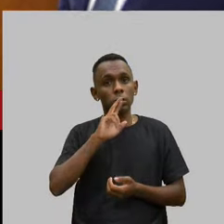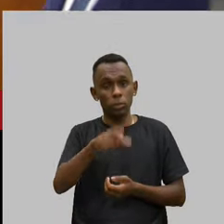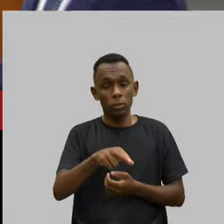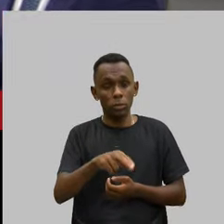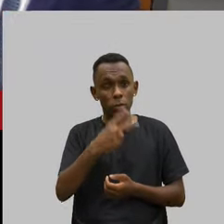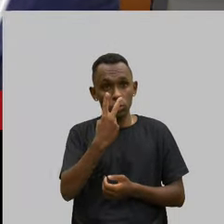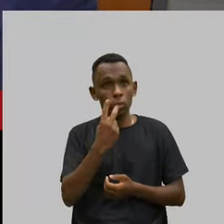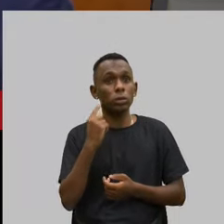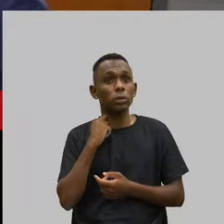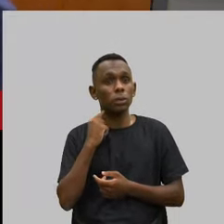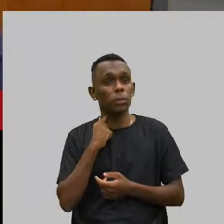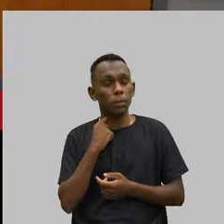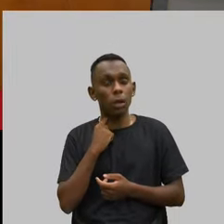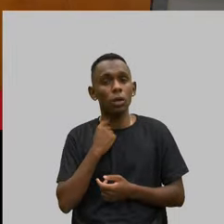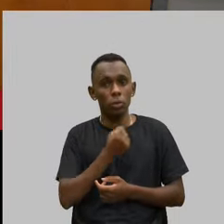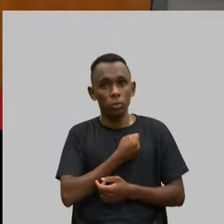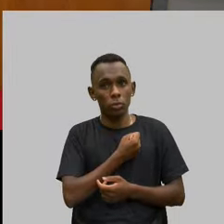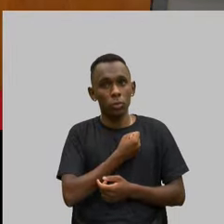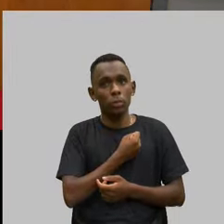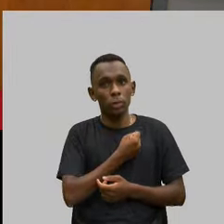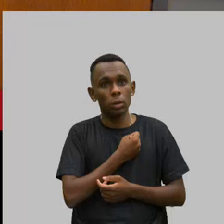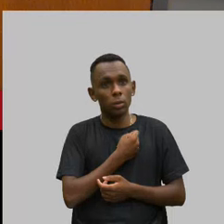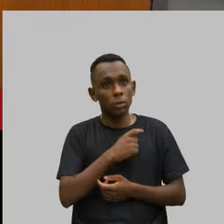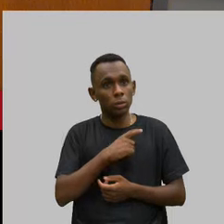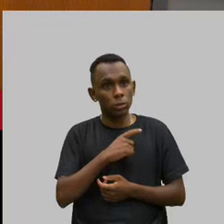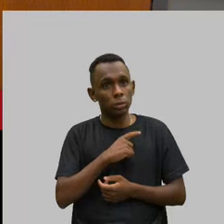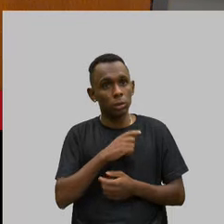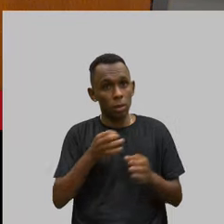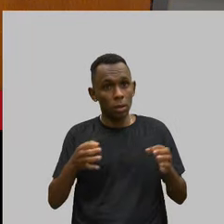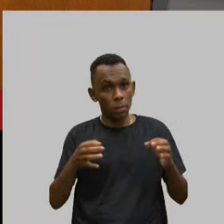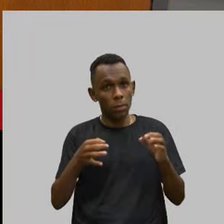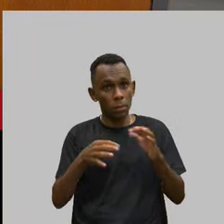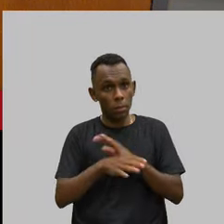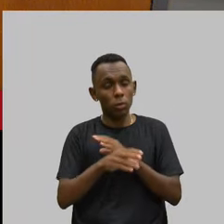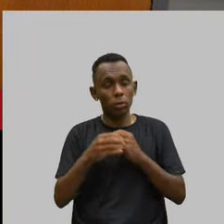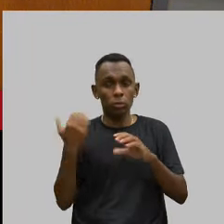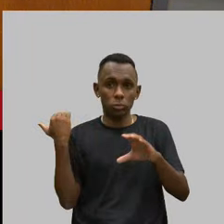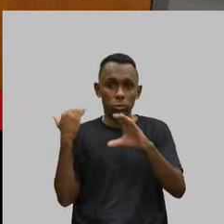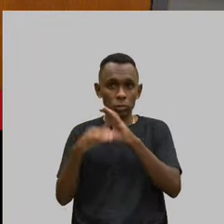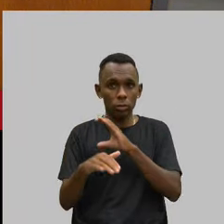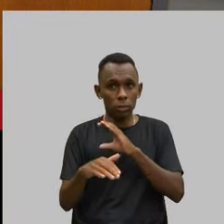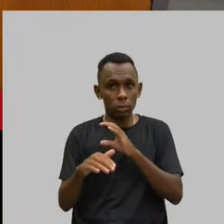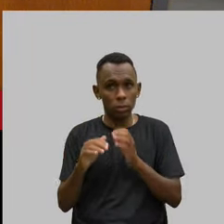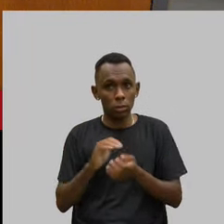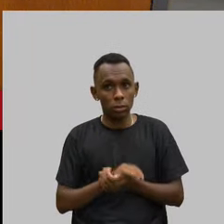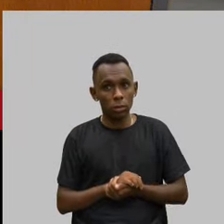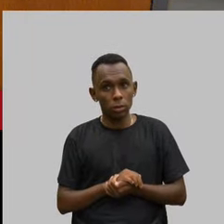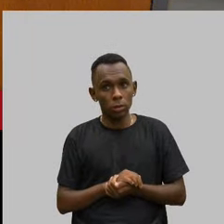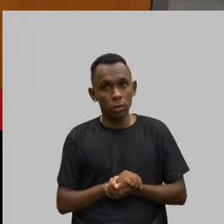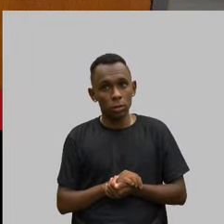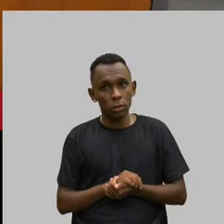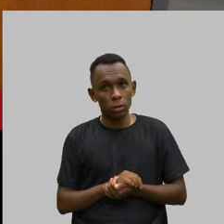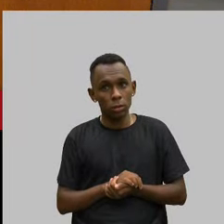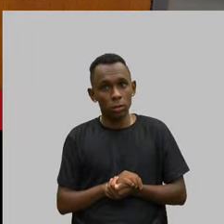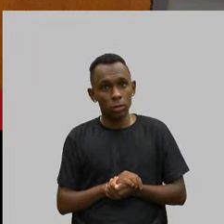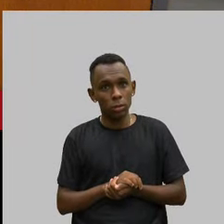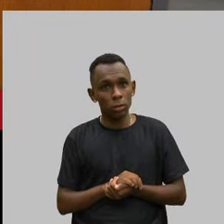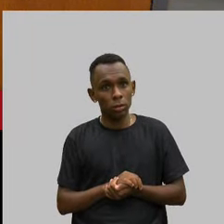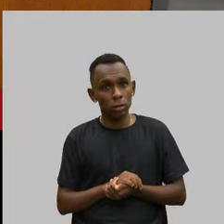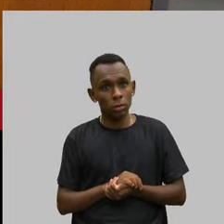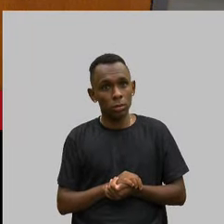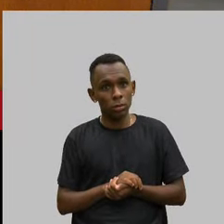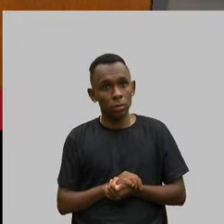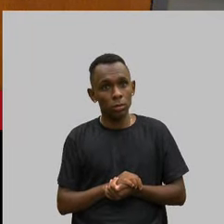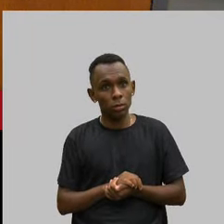número 46 de 2024 eu vou assim que eu acabar de responder aqui eu te encaminho uma agente que a secretaria de a gente secretaria a gente